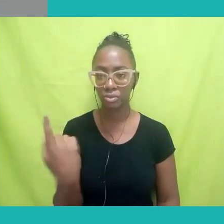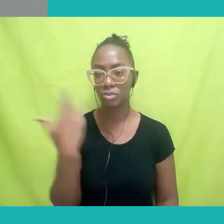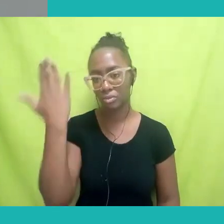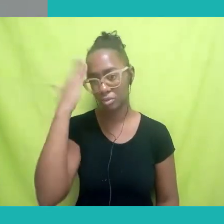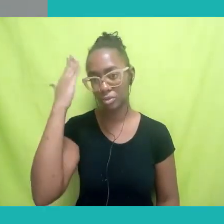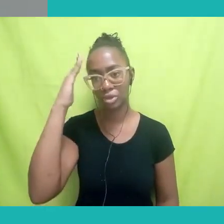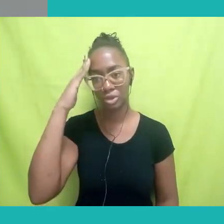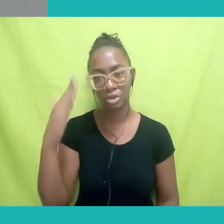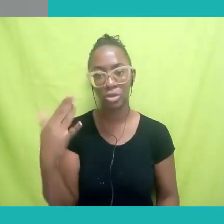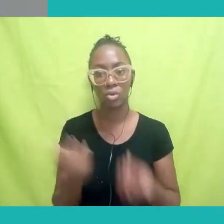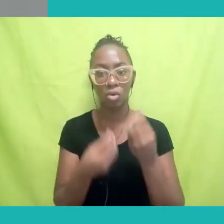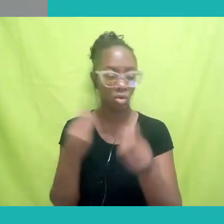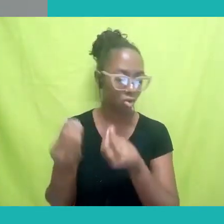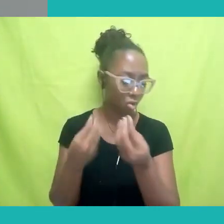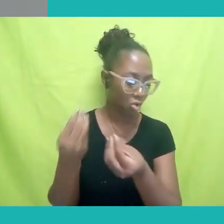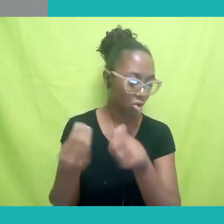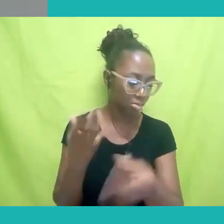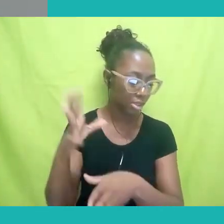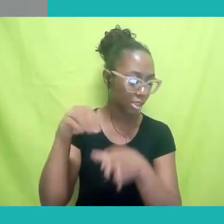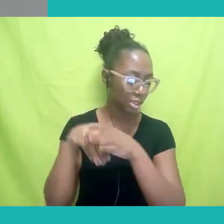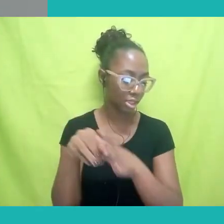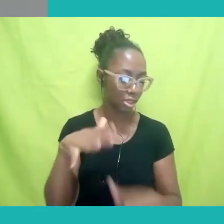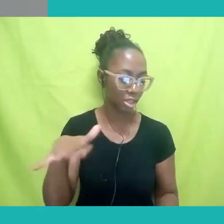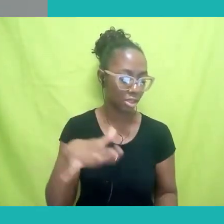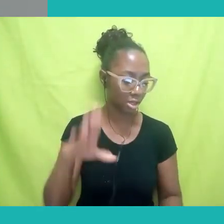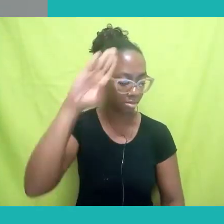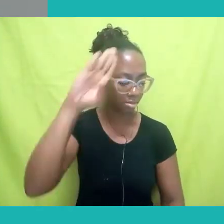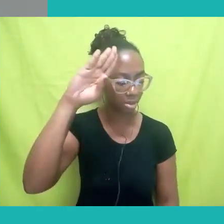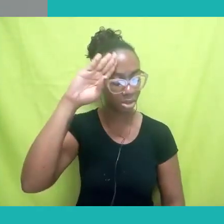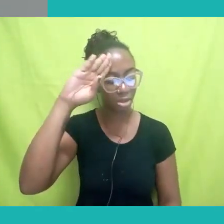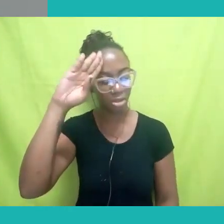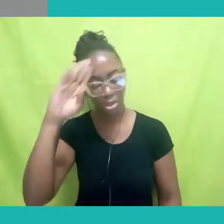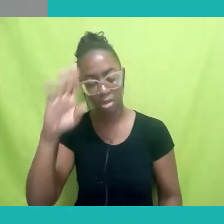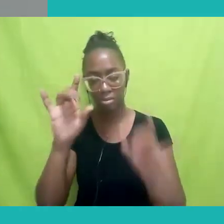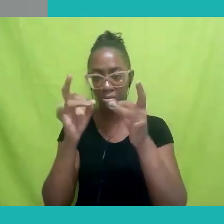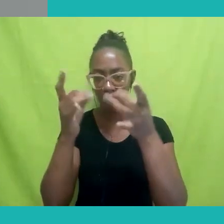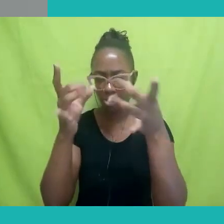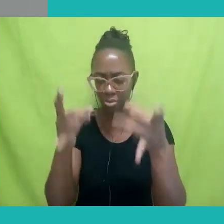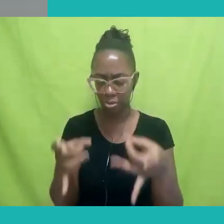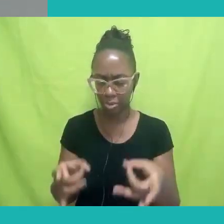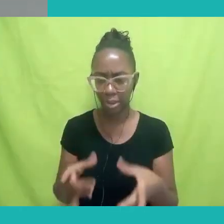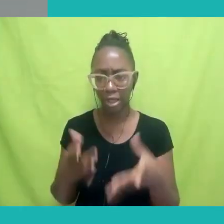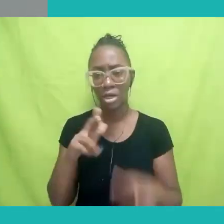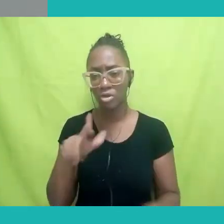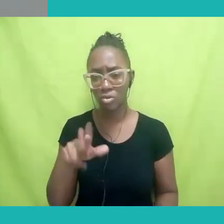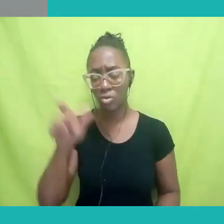são as similitudes, né, que existe dentro desse campo militar, as suas especificidades. Não é um